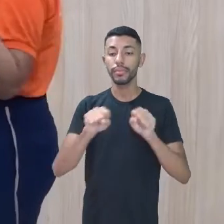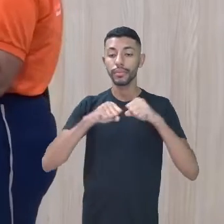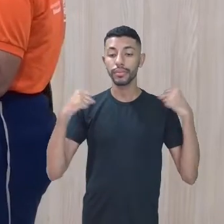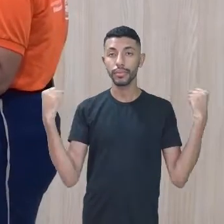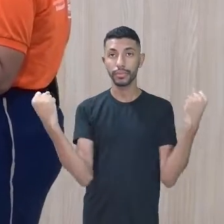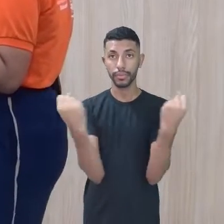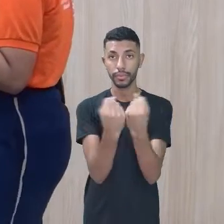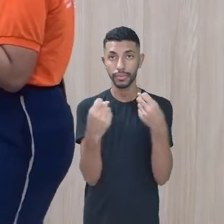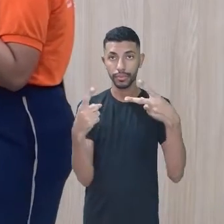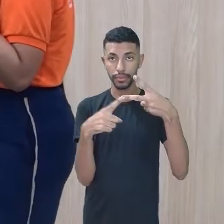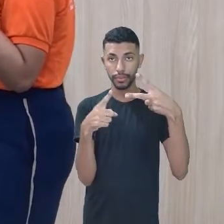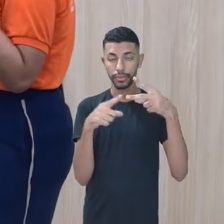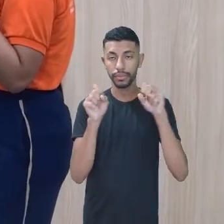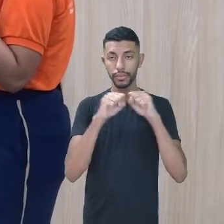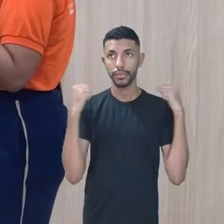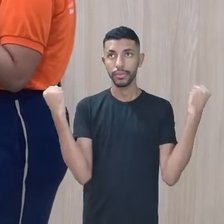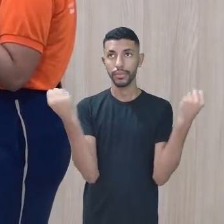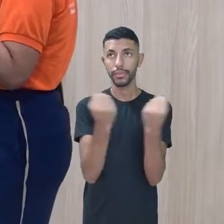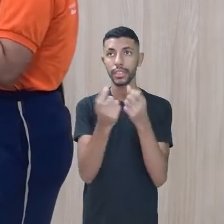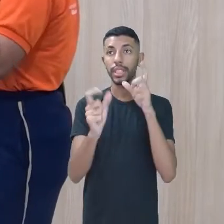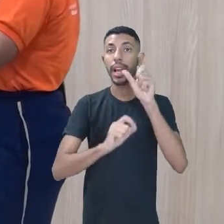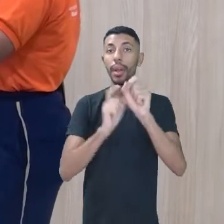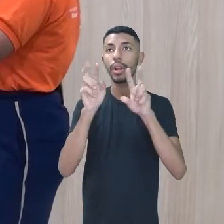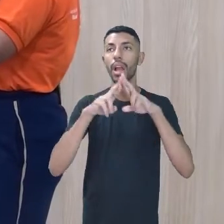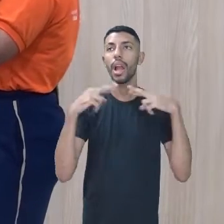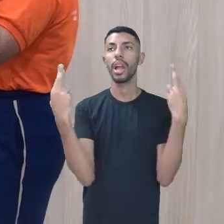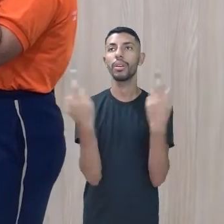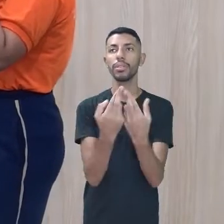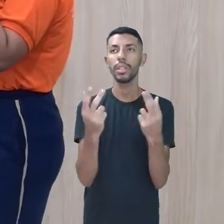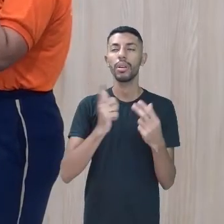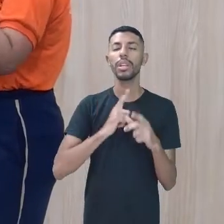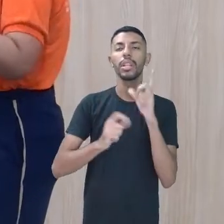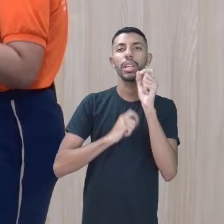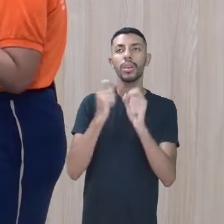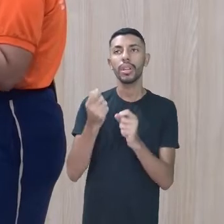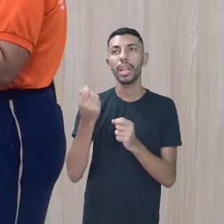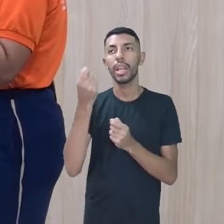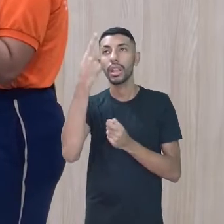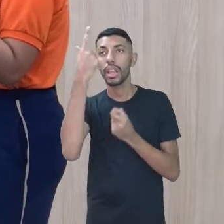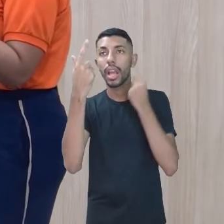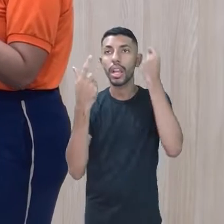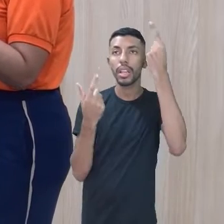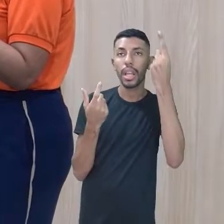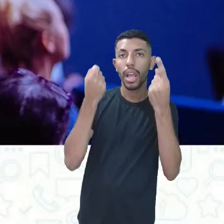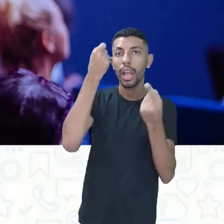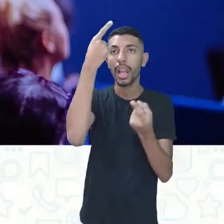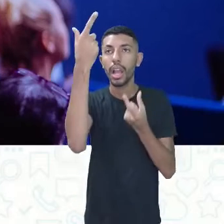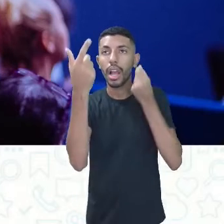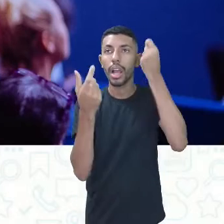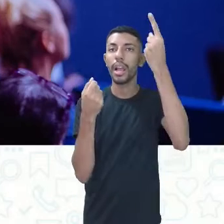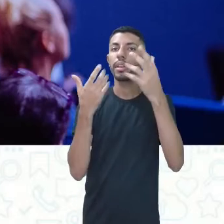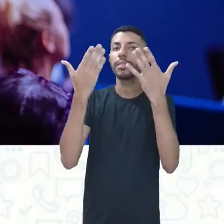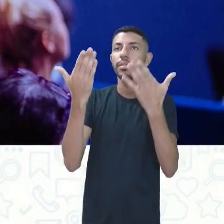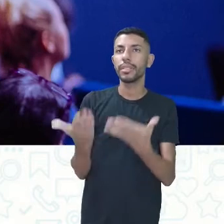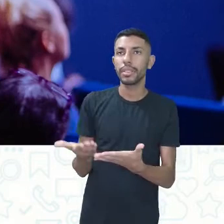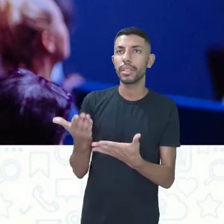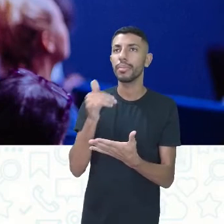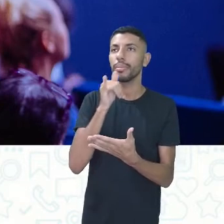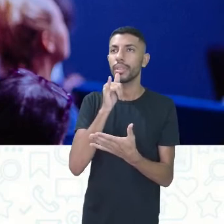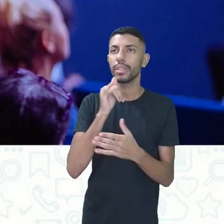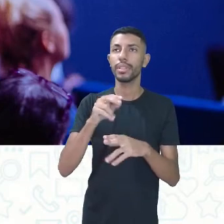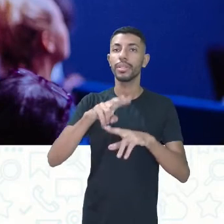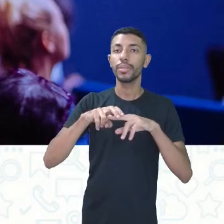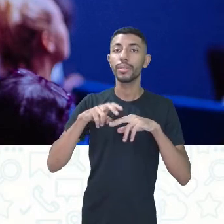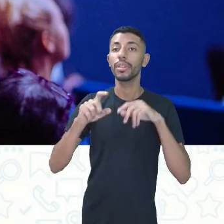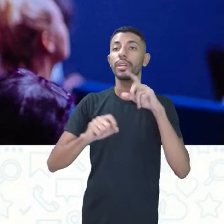Já o seminário é uma reunião na qual semeiam-se ideias. E aí essa é a origem da palavra